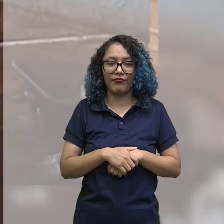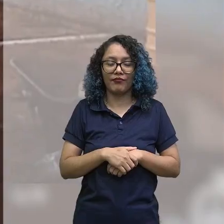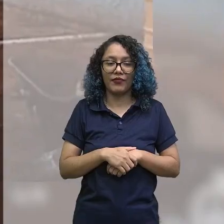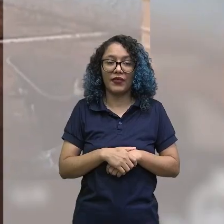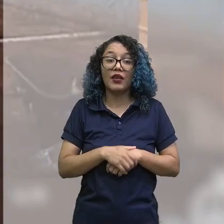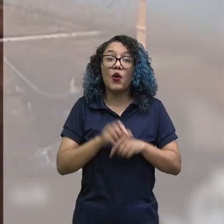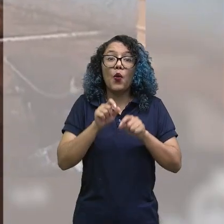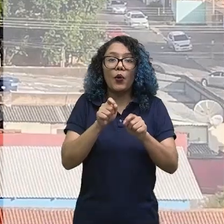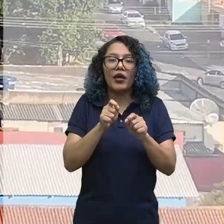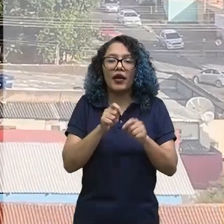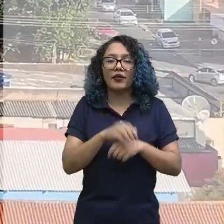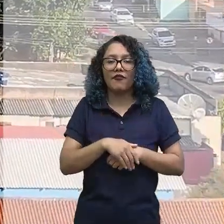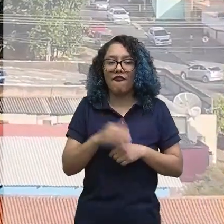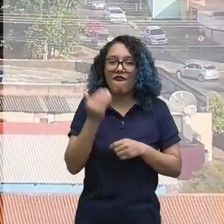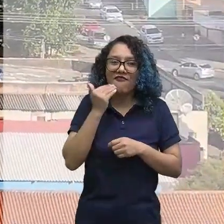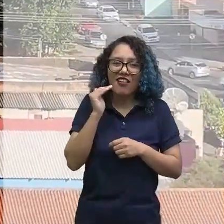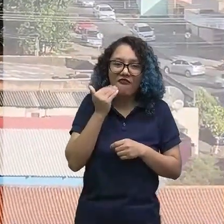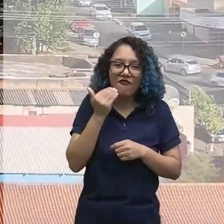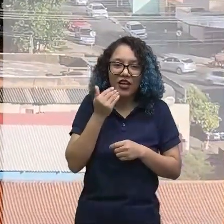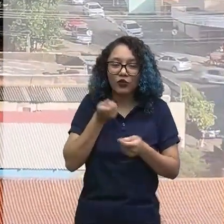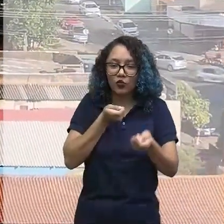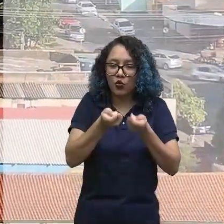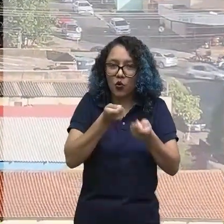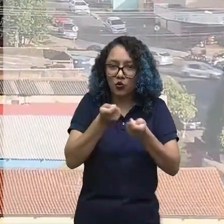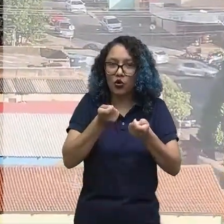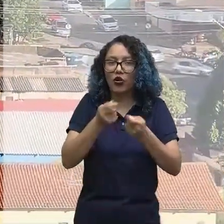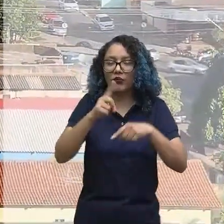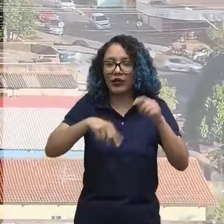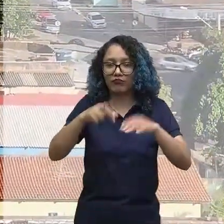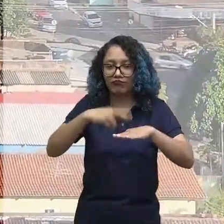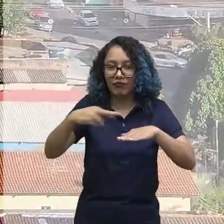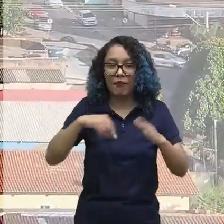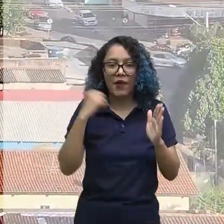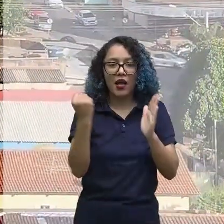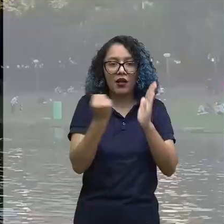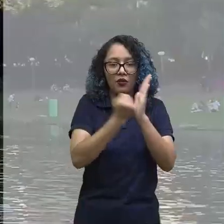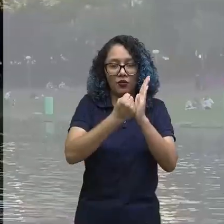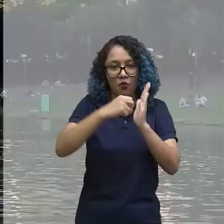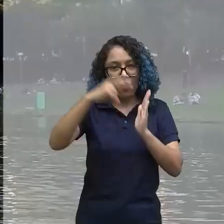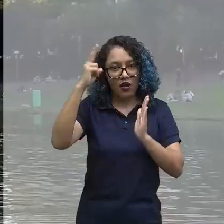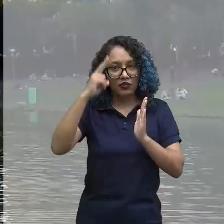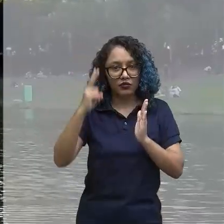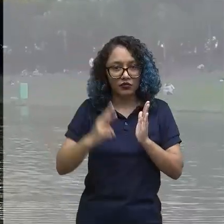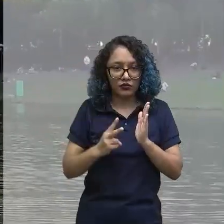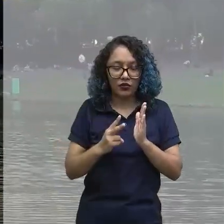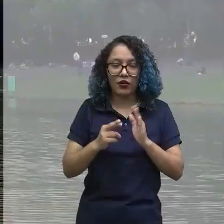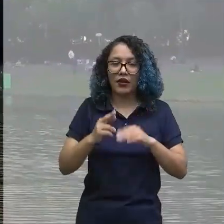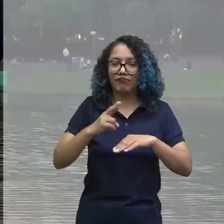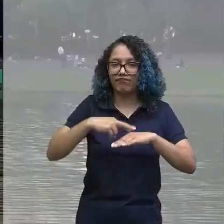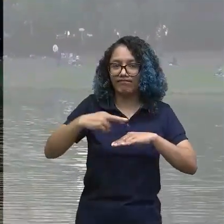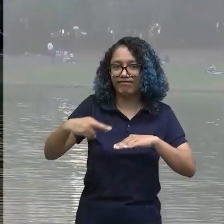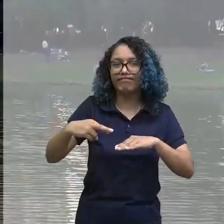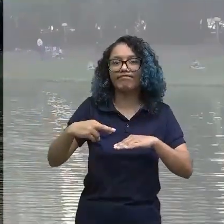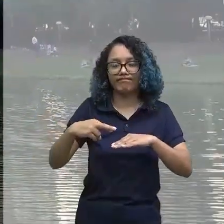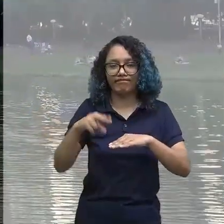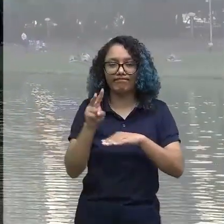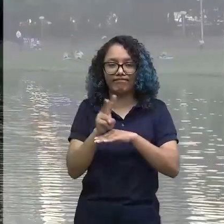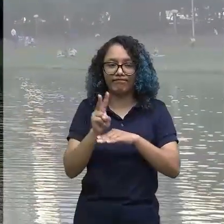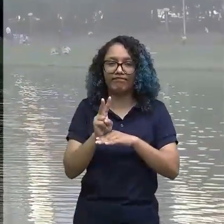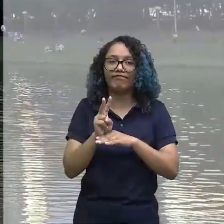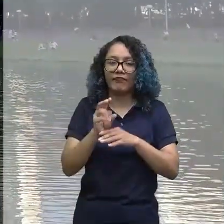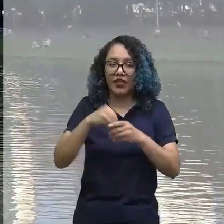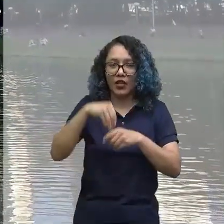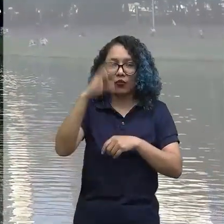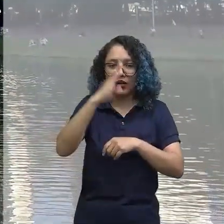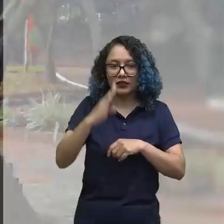de materiais radioativos e marcou para sempre a história da radioproteção no Brasil. Então, Goiânia superou